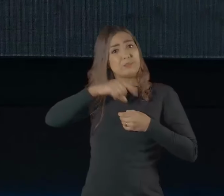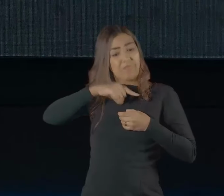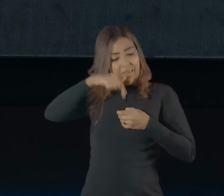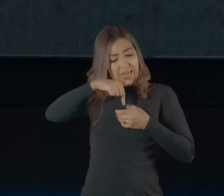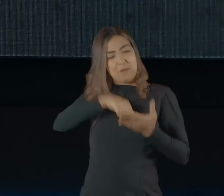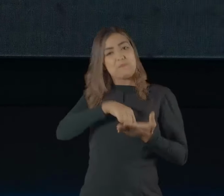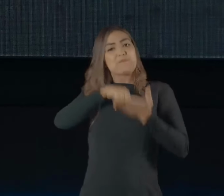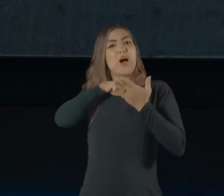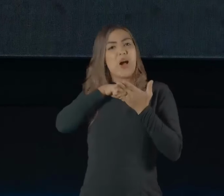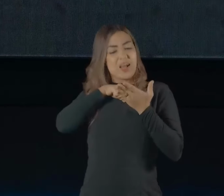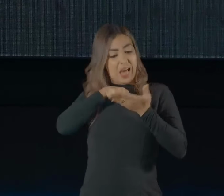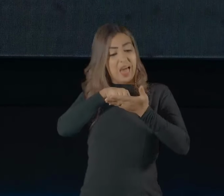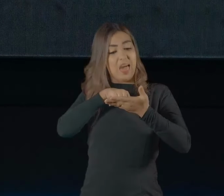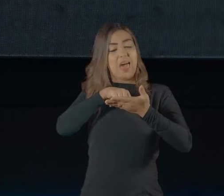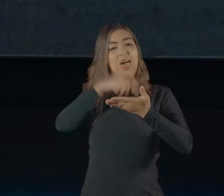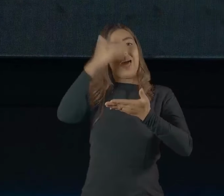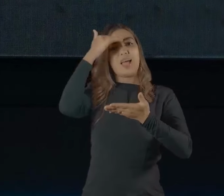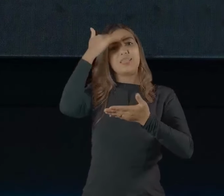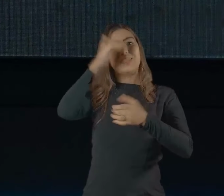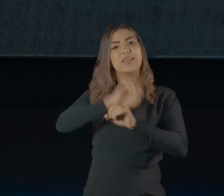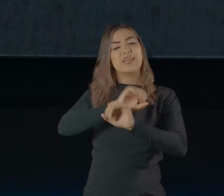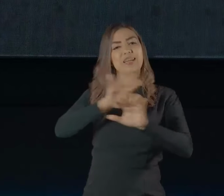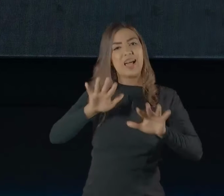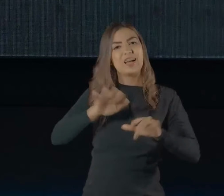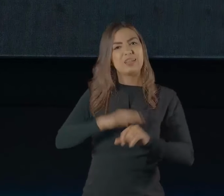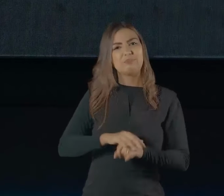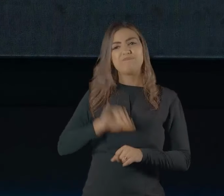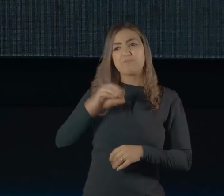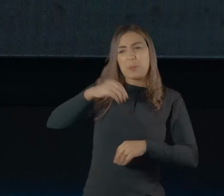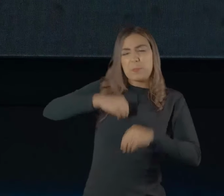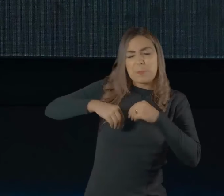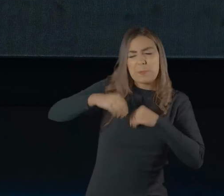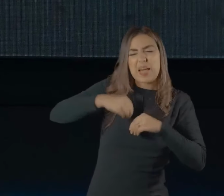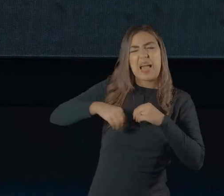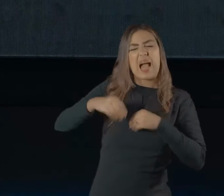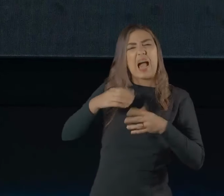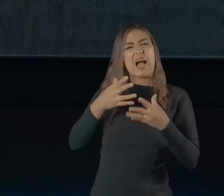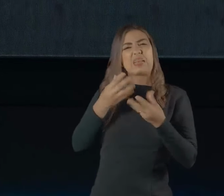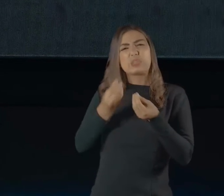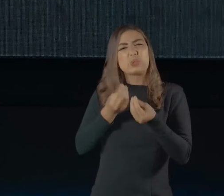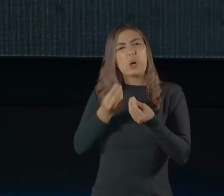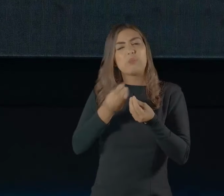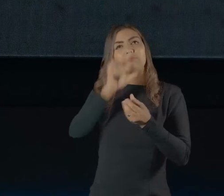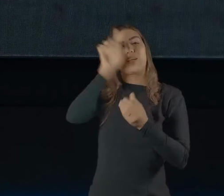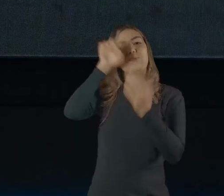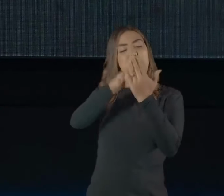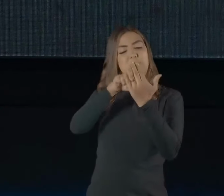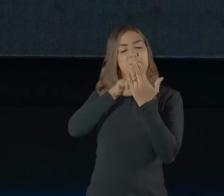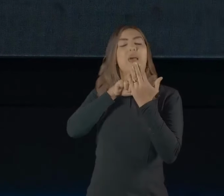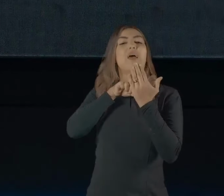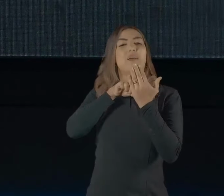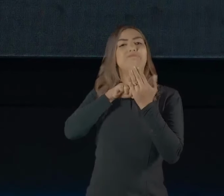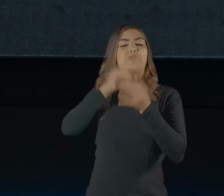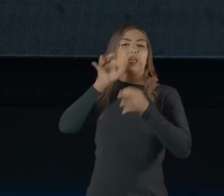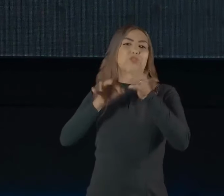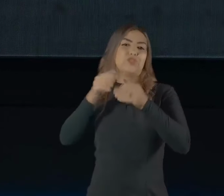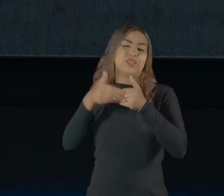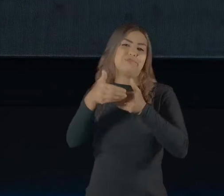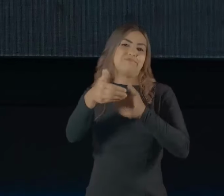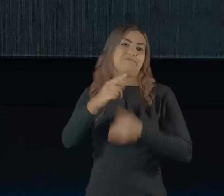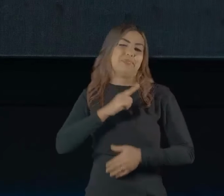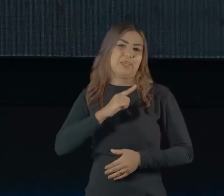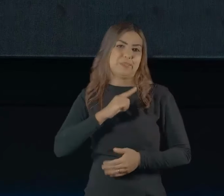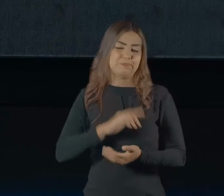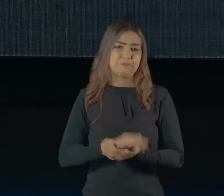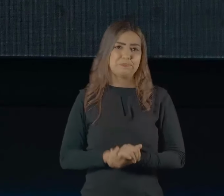Santo é o primeiro a te convencer do pecado, da justiça e do juízo. Amém? Existem pessoas